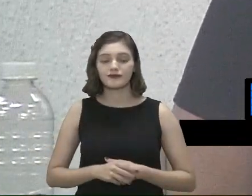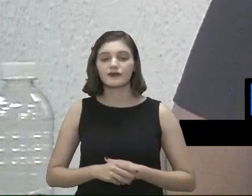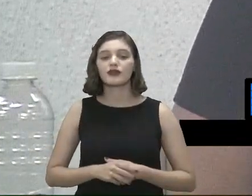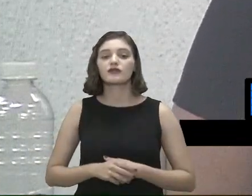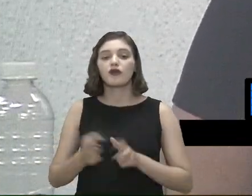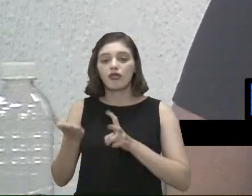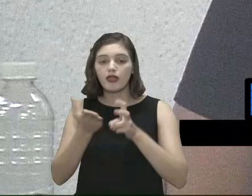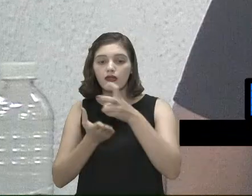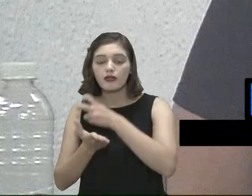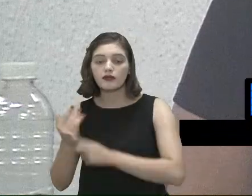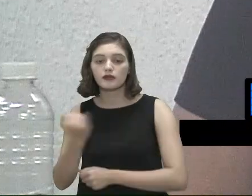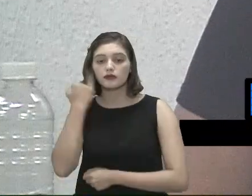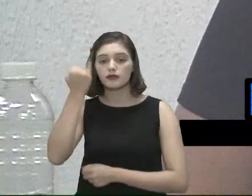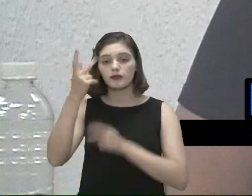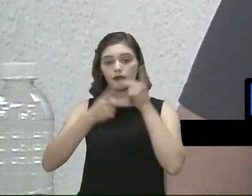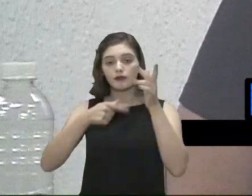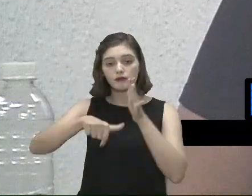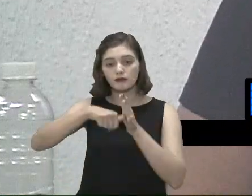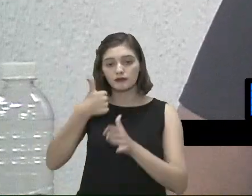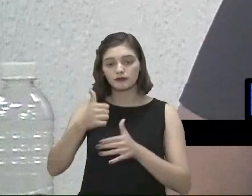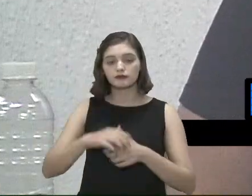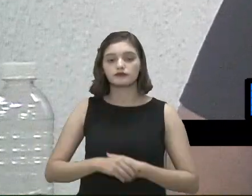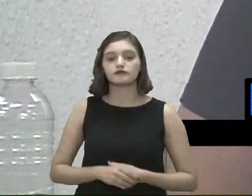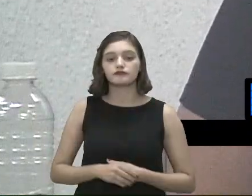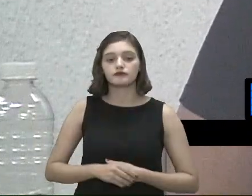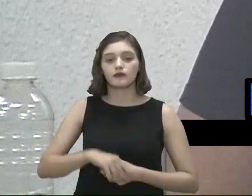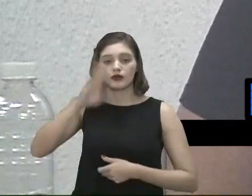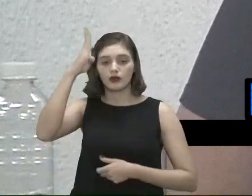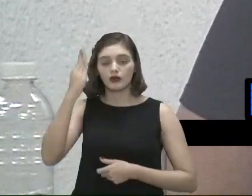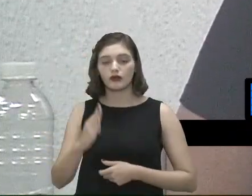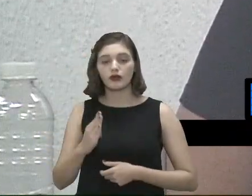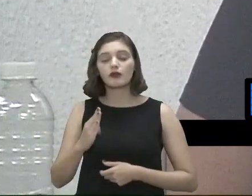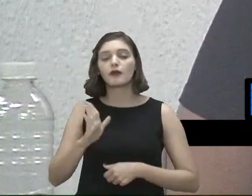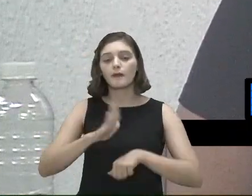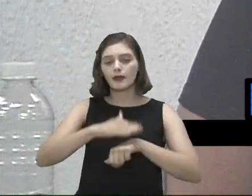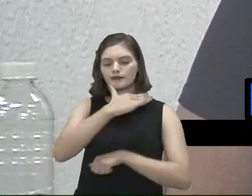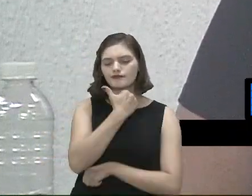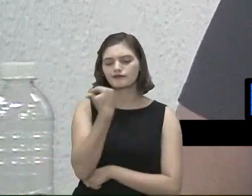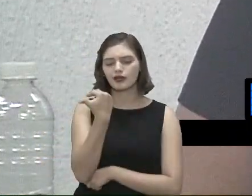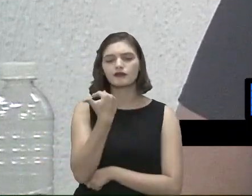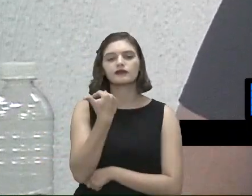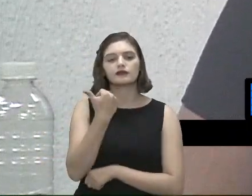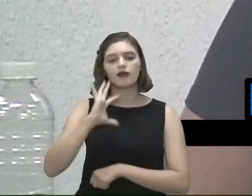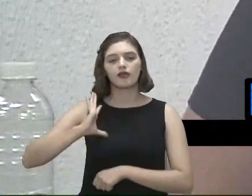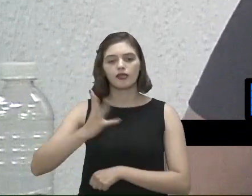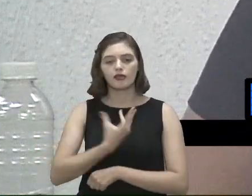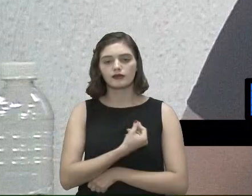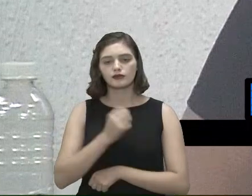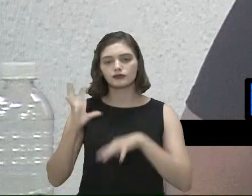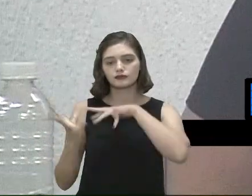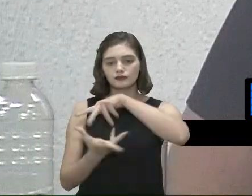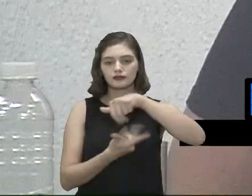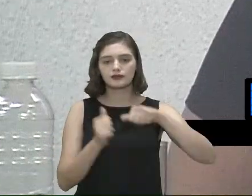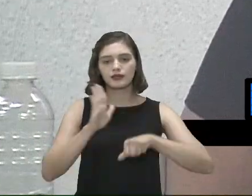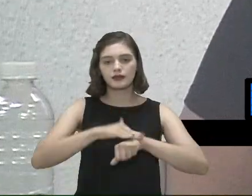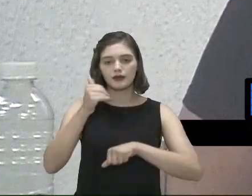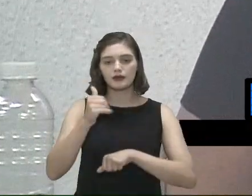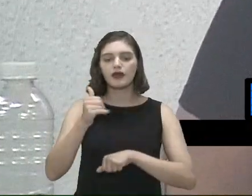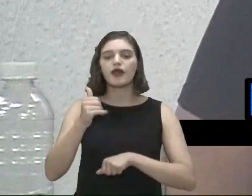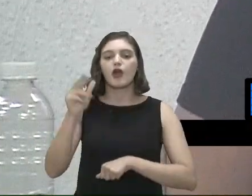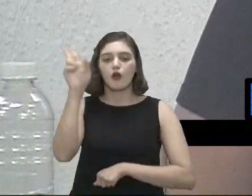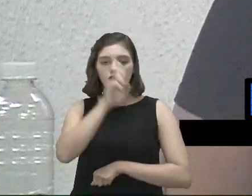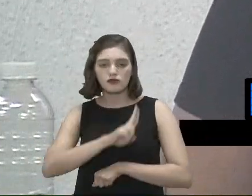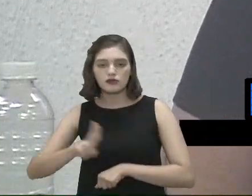Então, primeiro, como eu disse, o Brasil é o país que mais mata pessoas trans travestis no mundo, mas também é o país que mais